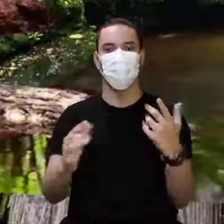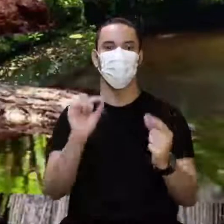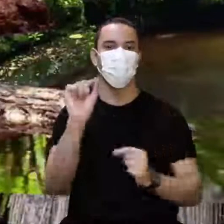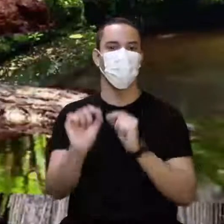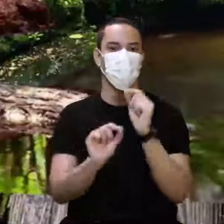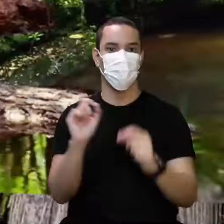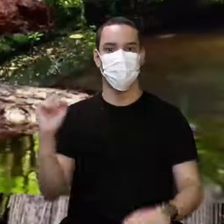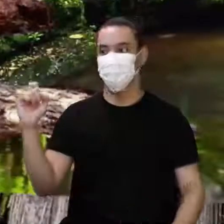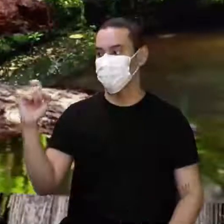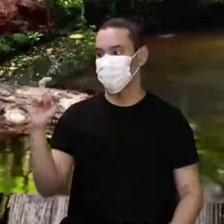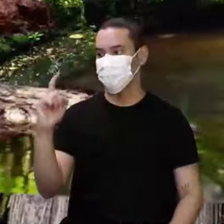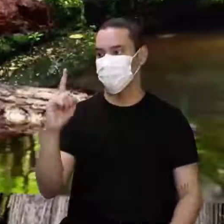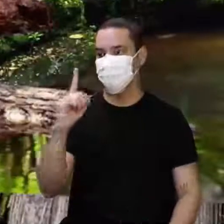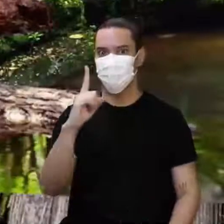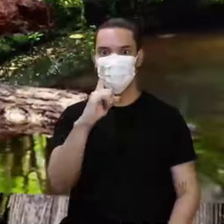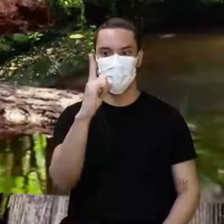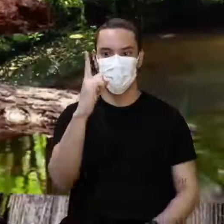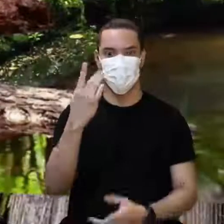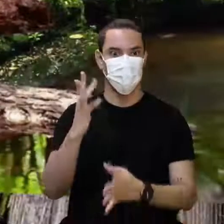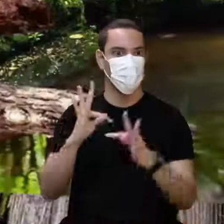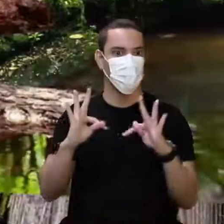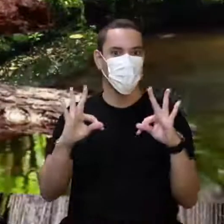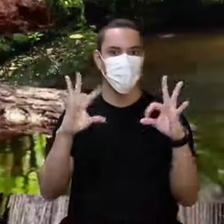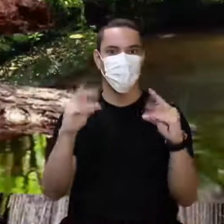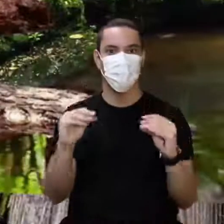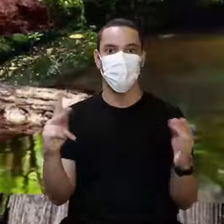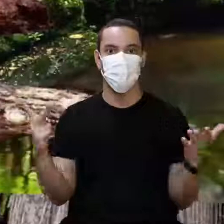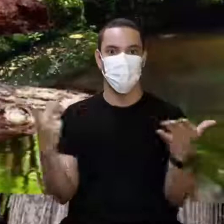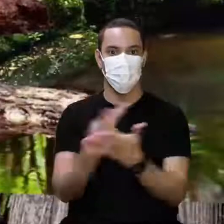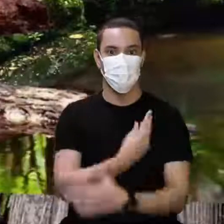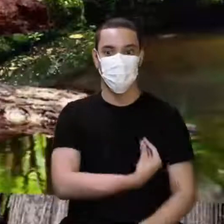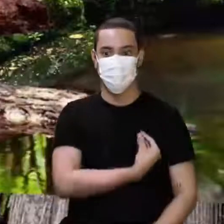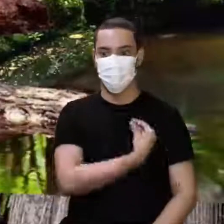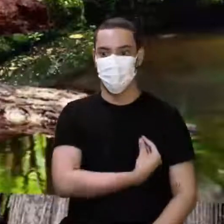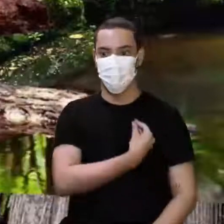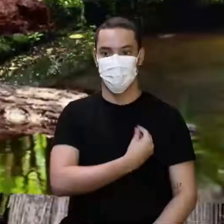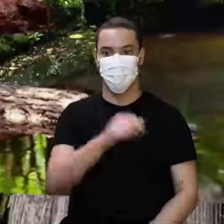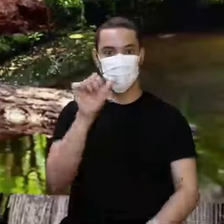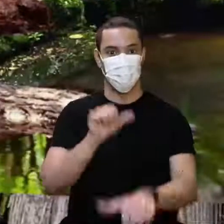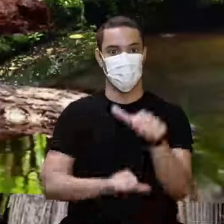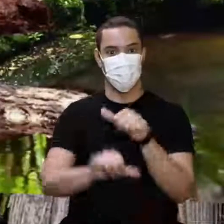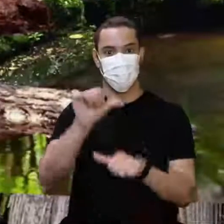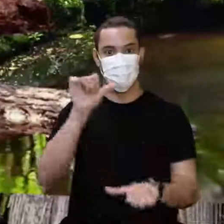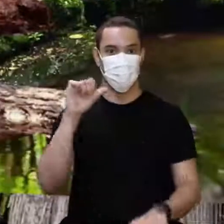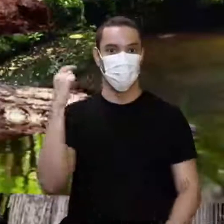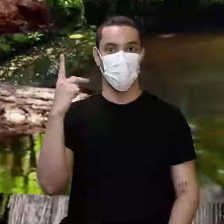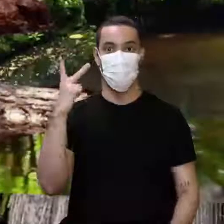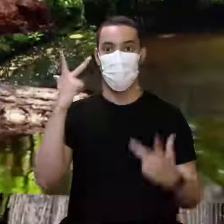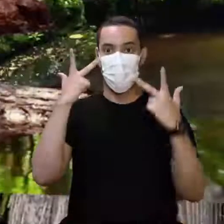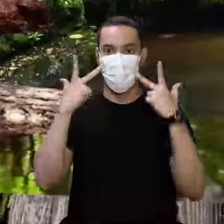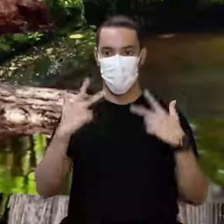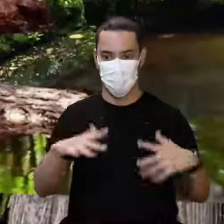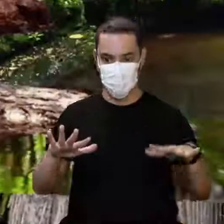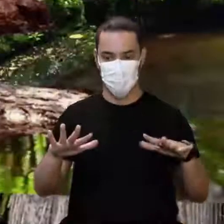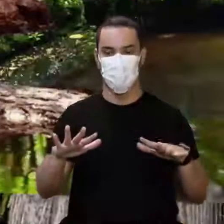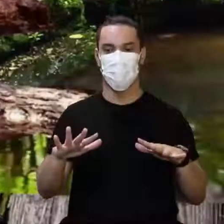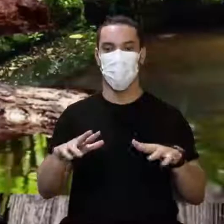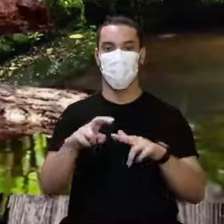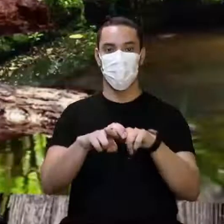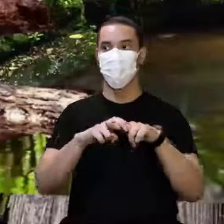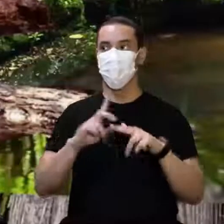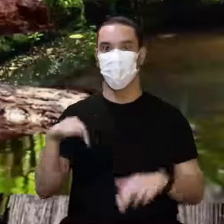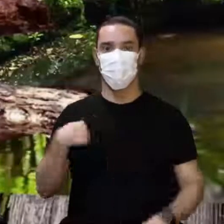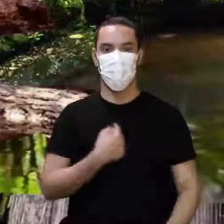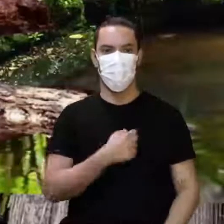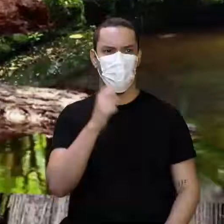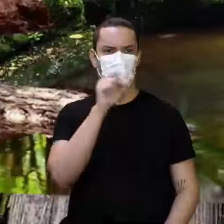Processos evolutivos, tudo aquilo que move a vida na sua naturalidade. E aí a gente viu todos